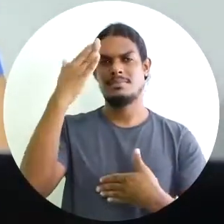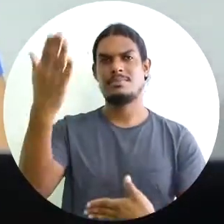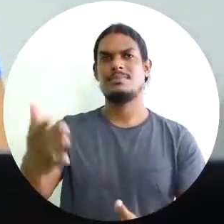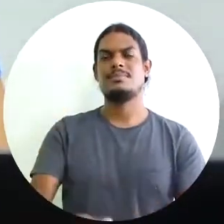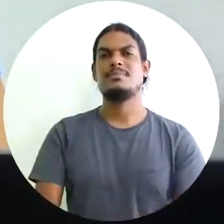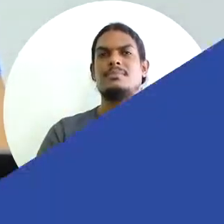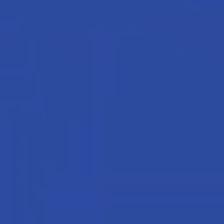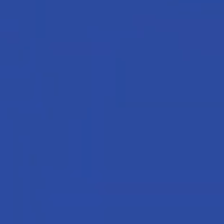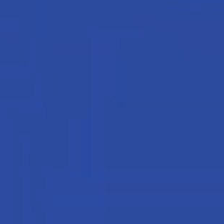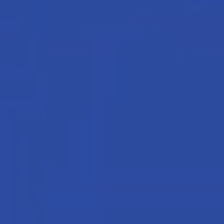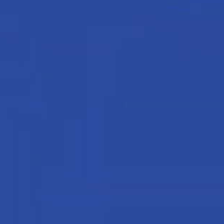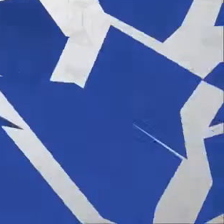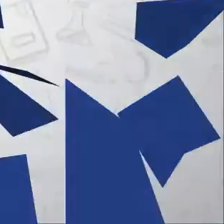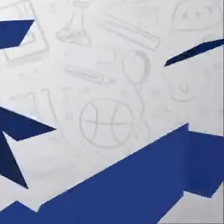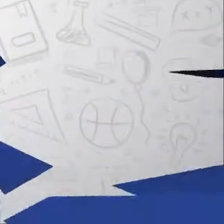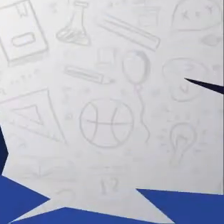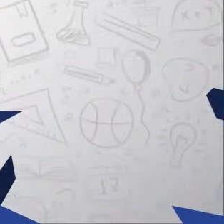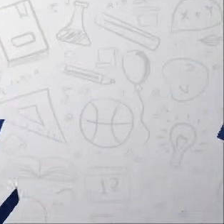gente ou quem ouve a gente.